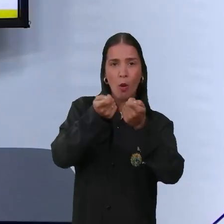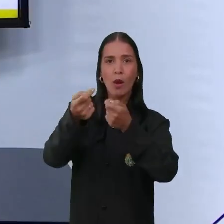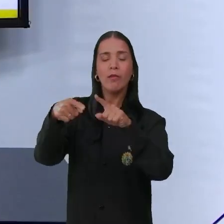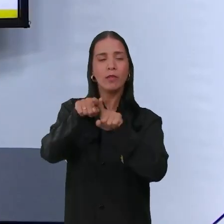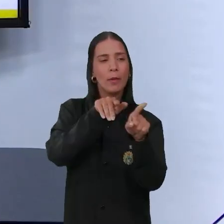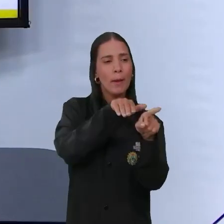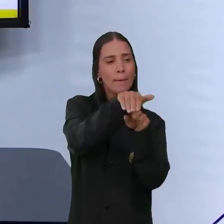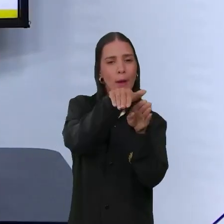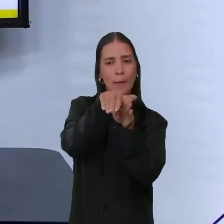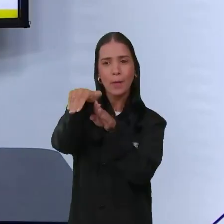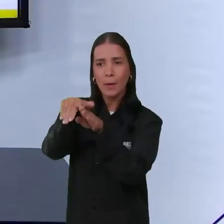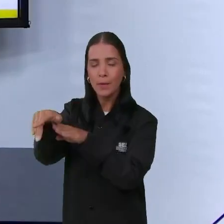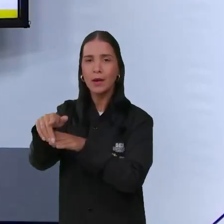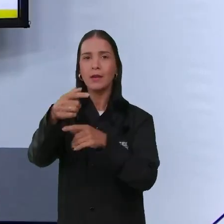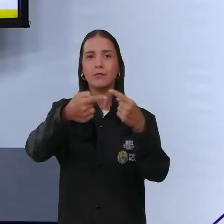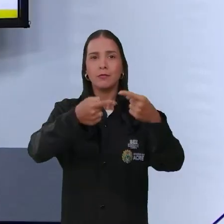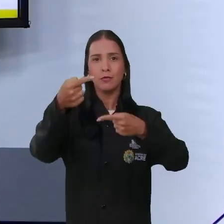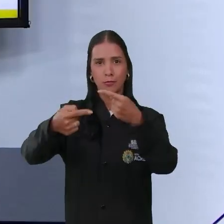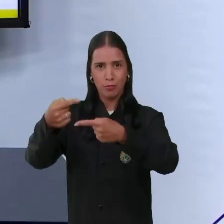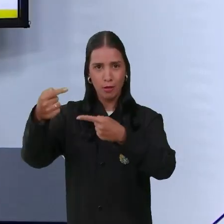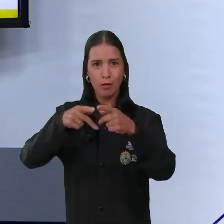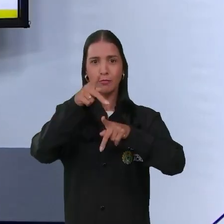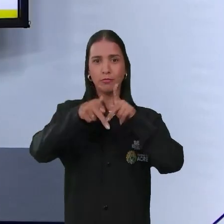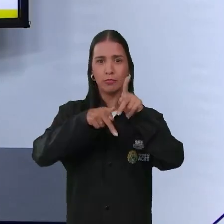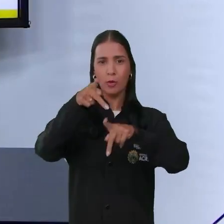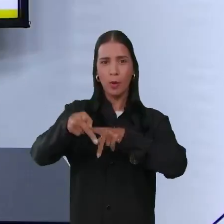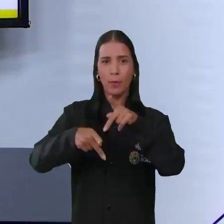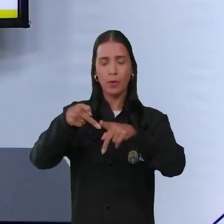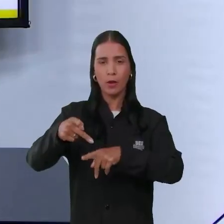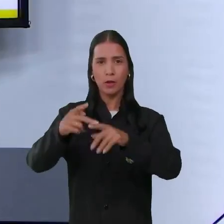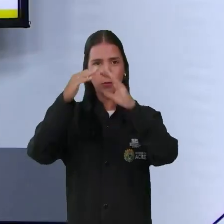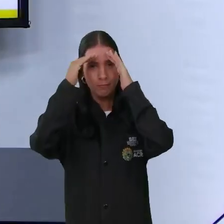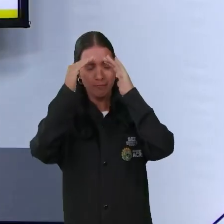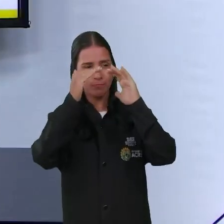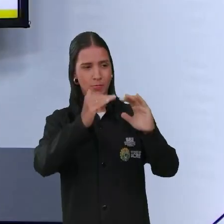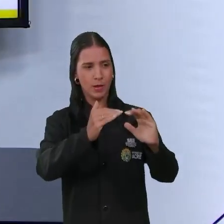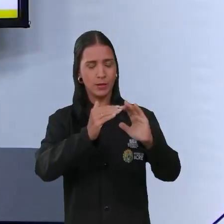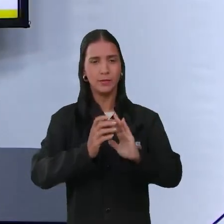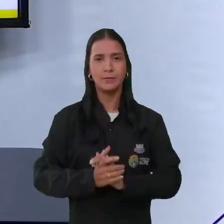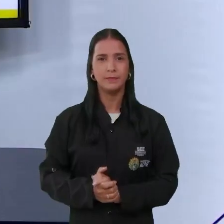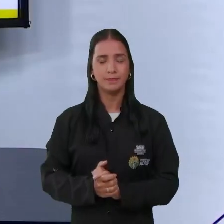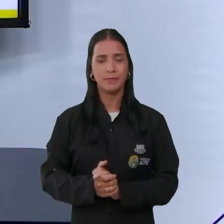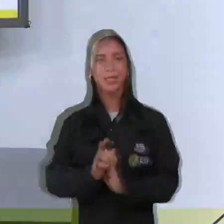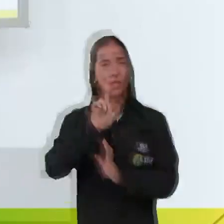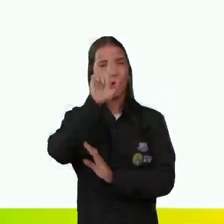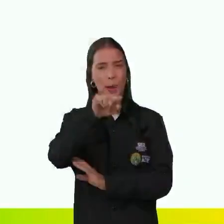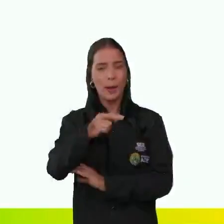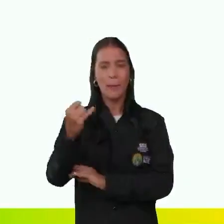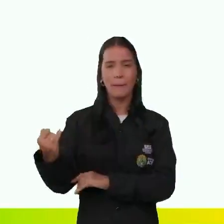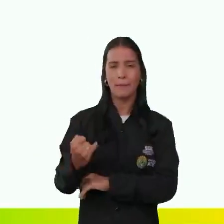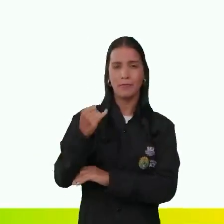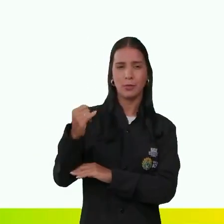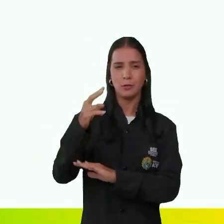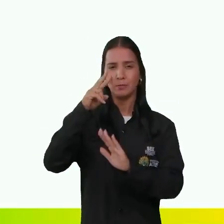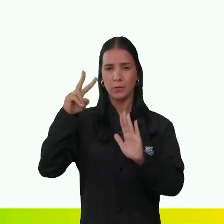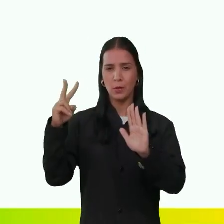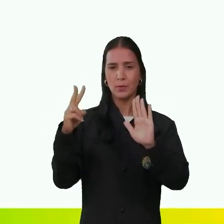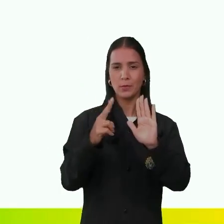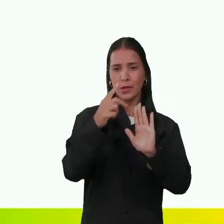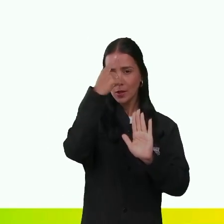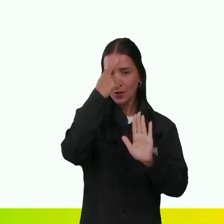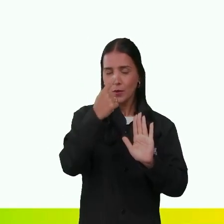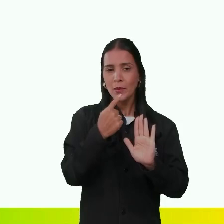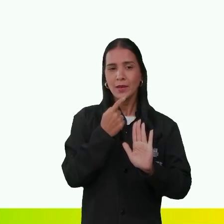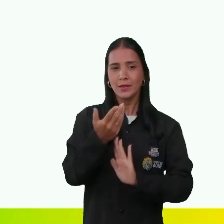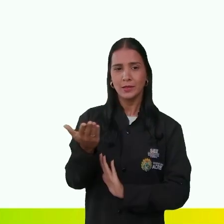trabalho e para a política. Então, é fundamental a gente olhar essa imagem, porque uma pessoa está